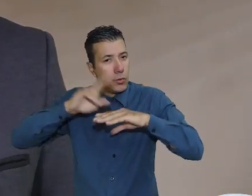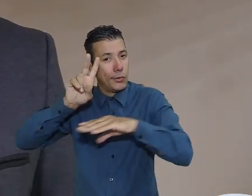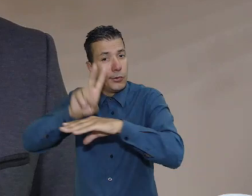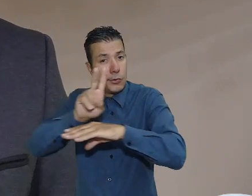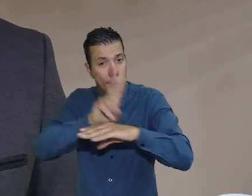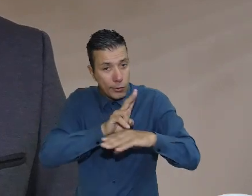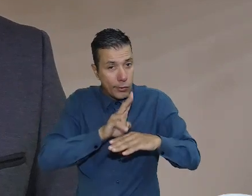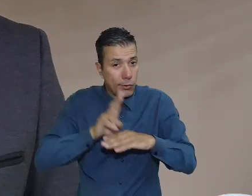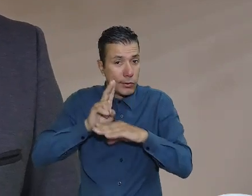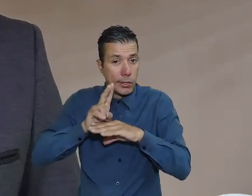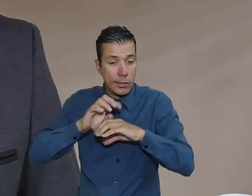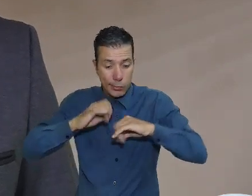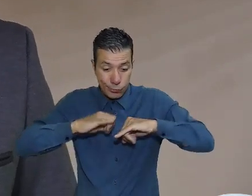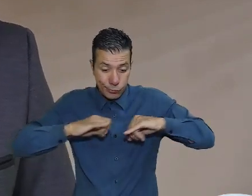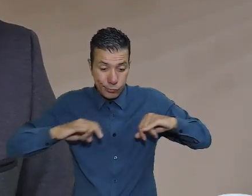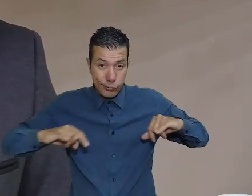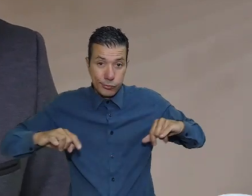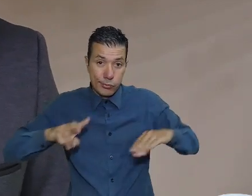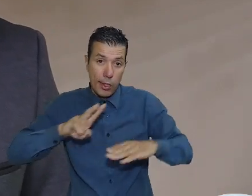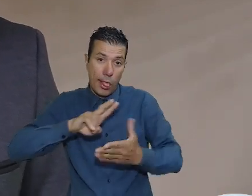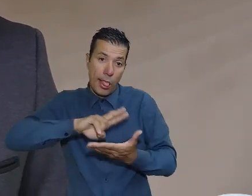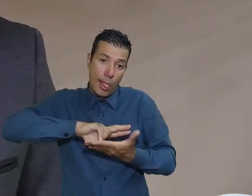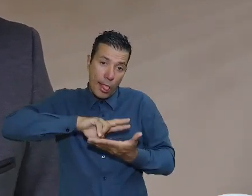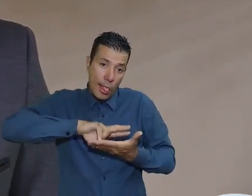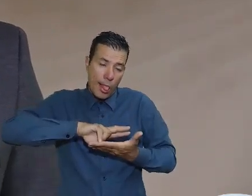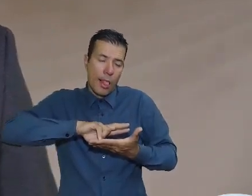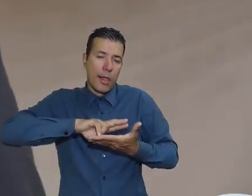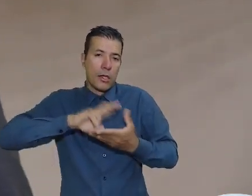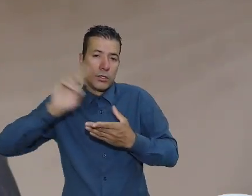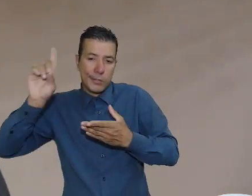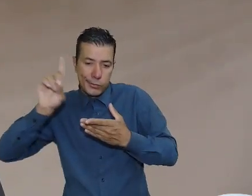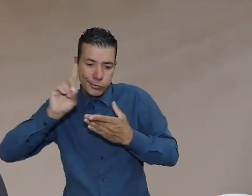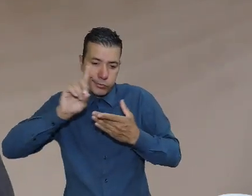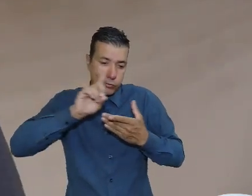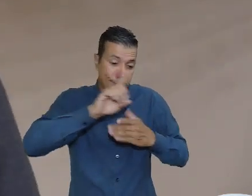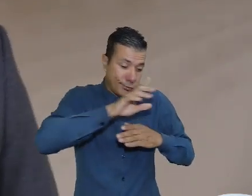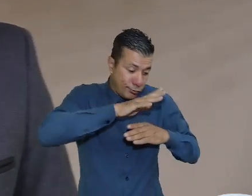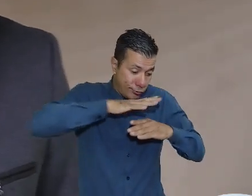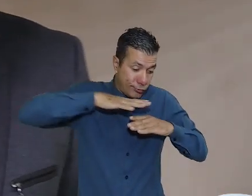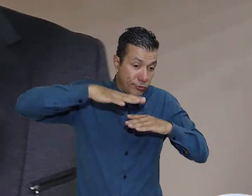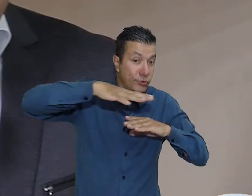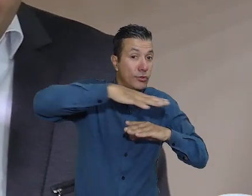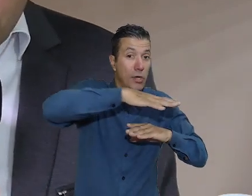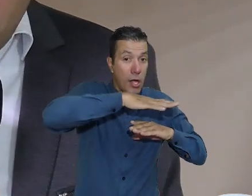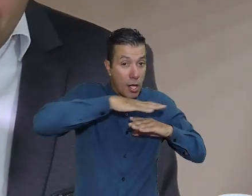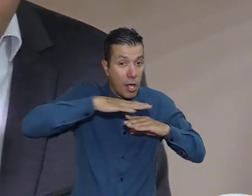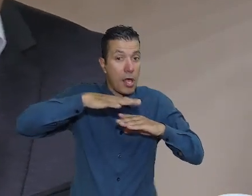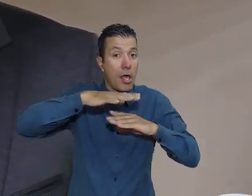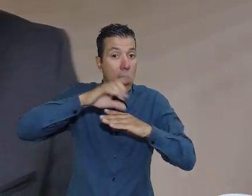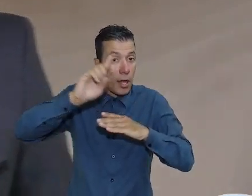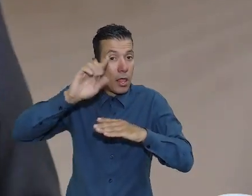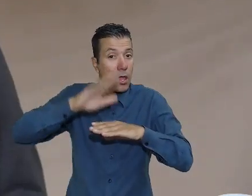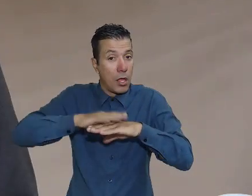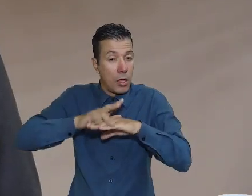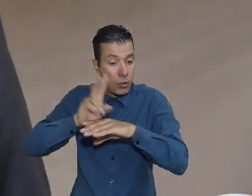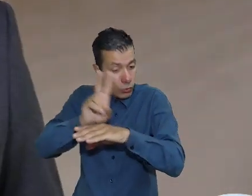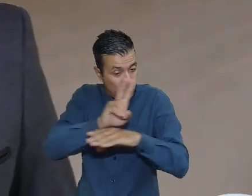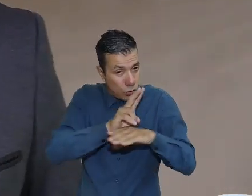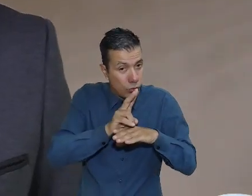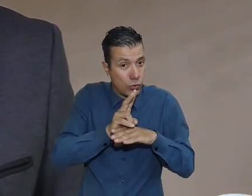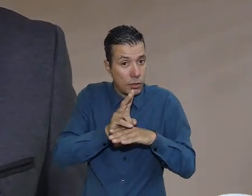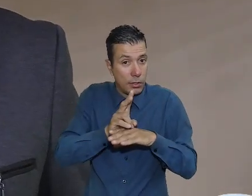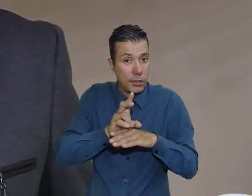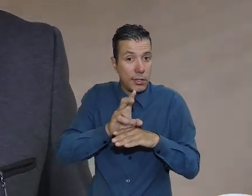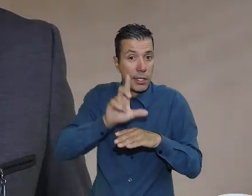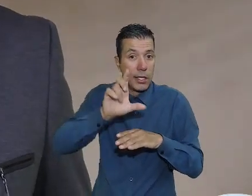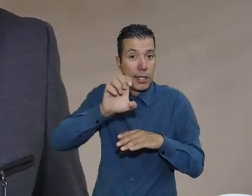cuida do leito de cada uma dessas pessoas. O pastor Henrique também colocou aqui o nome da Elânia, irmã